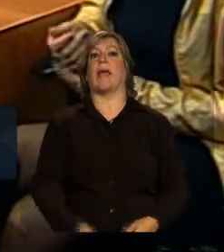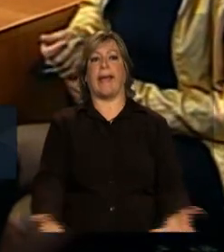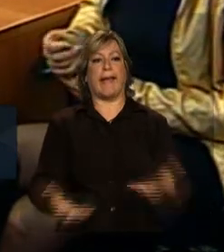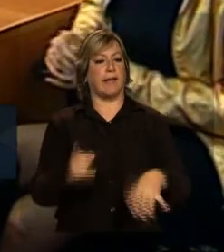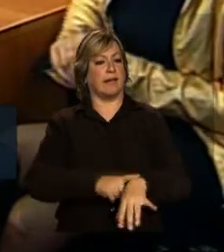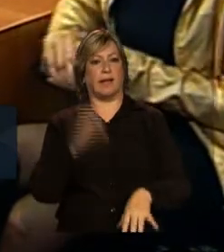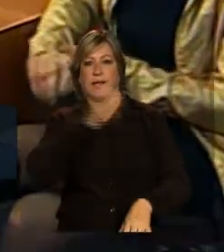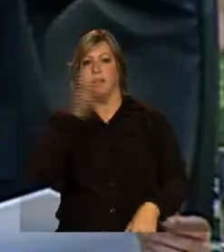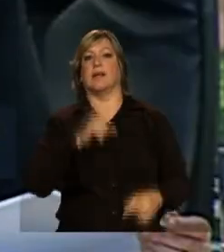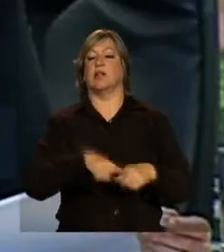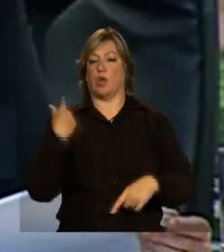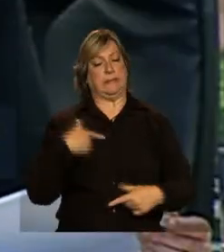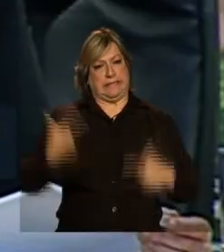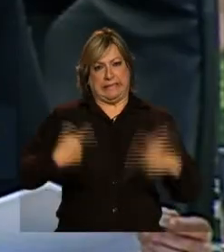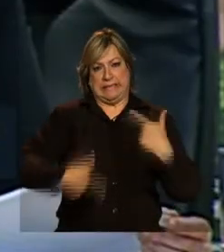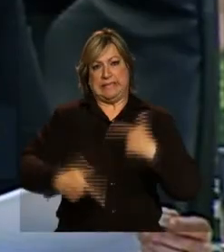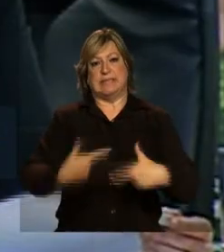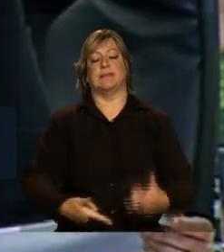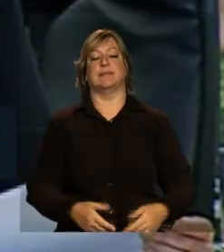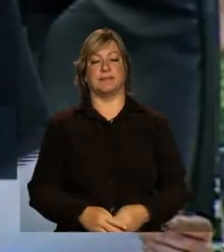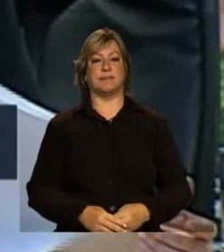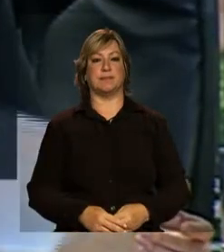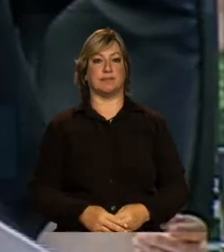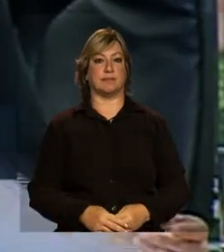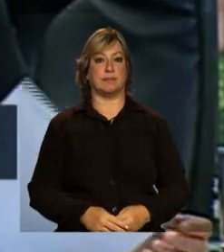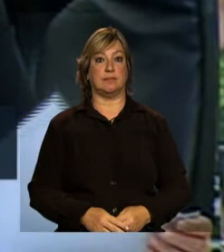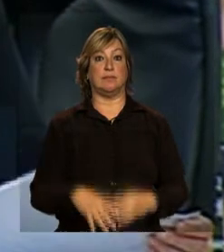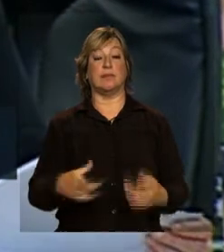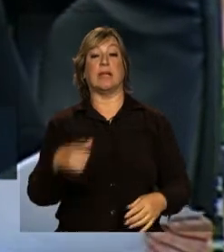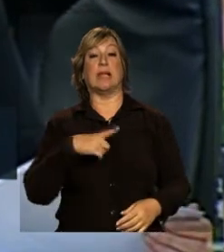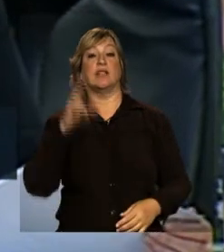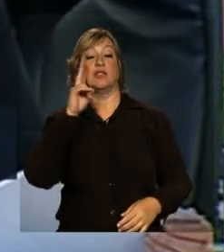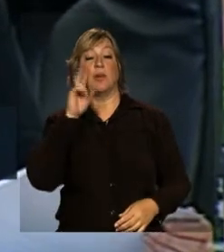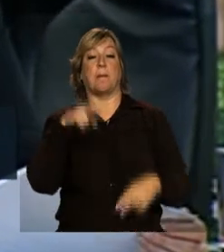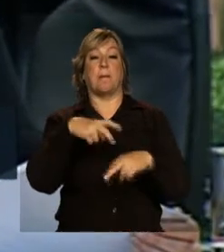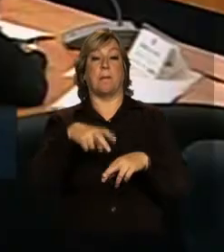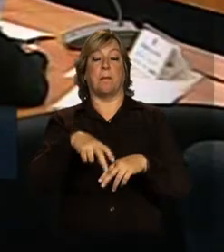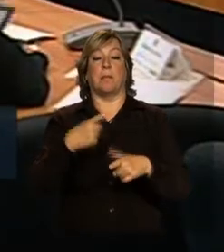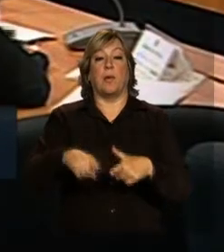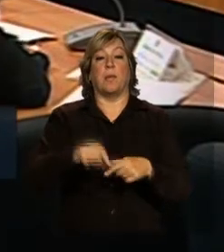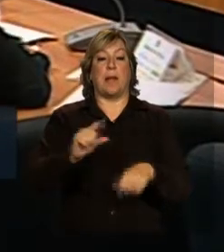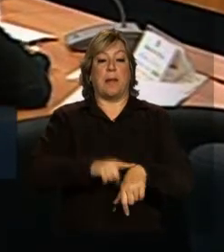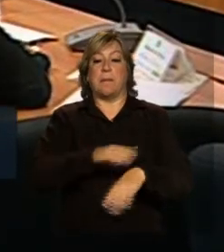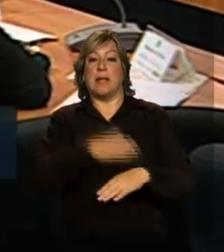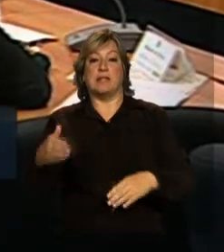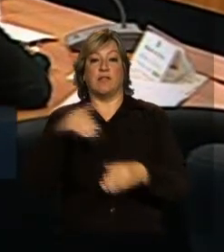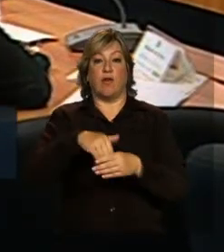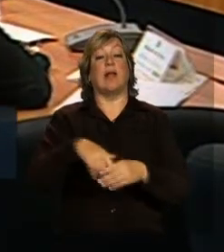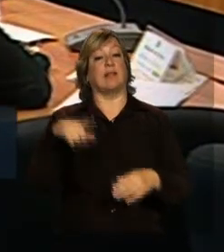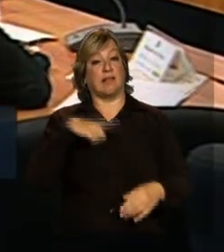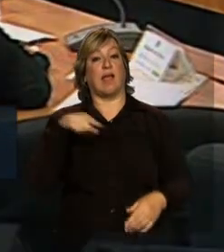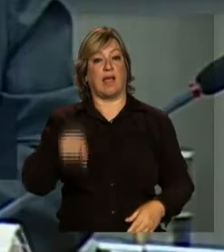nas pessoas, nós estamos aqui para trabalhar. E as restrições eleitorais, elas estão previstas no